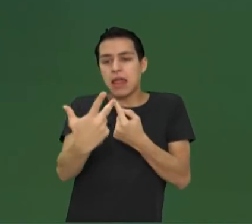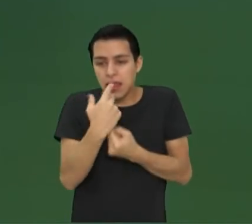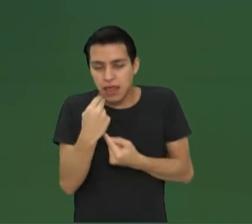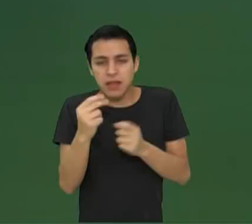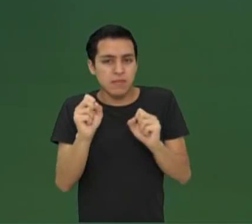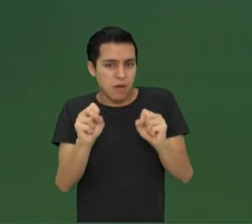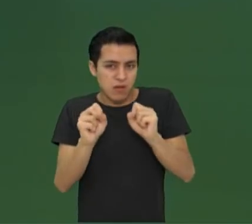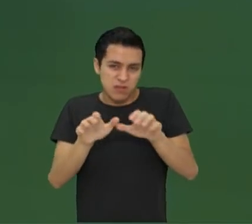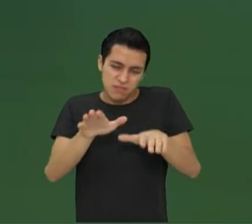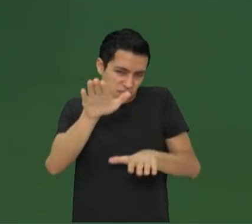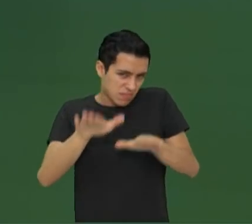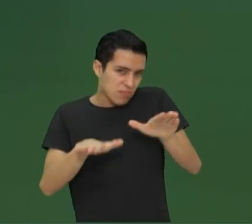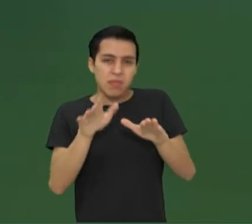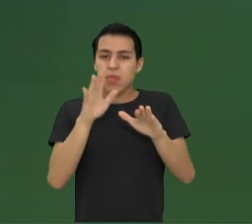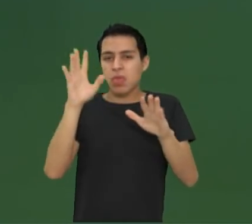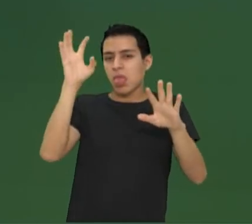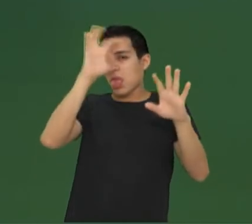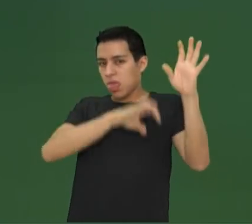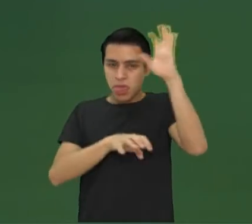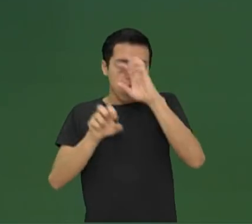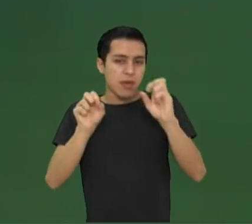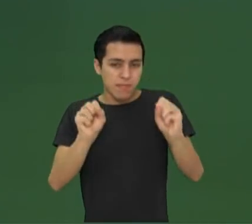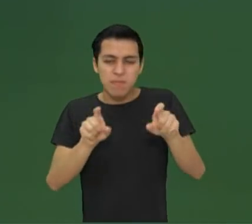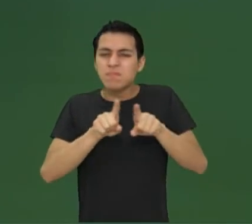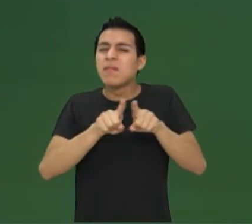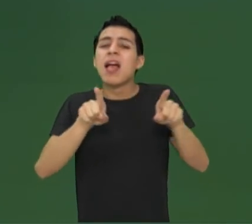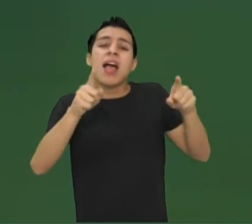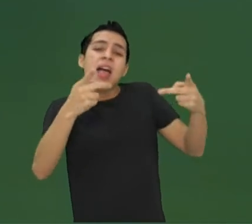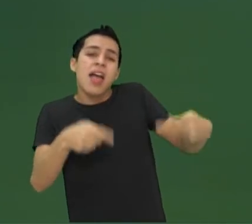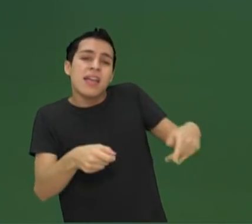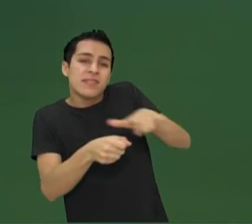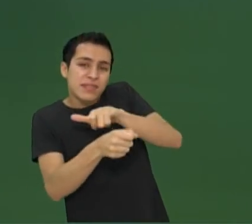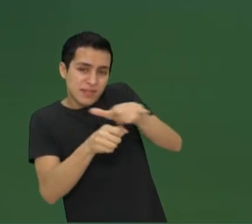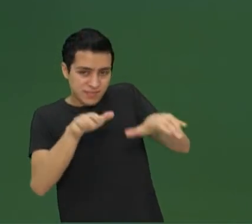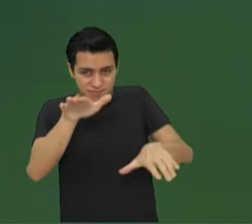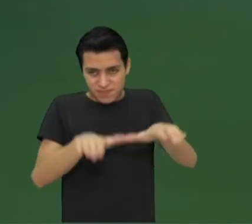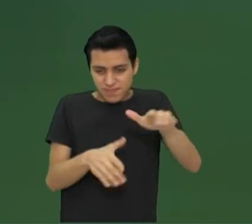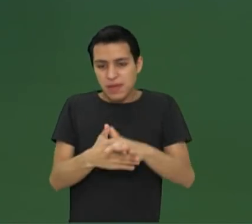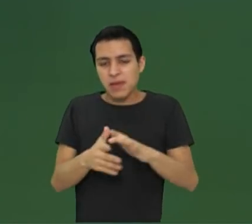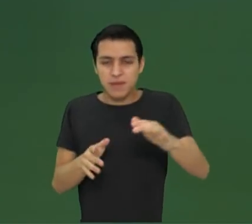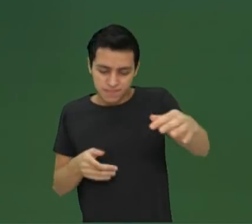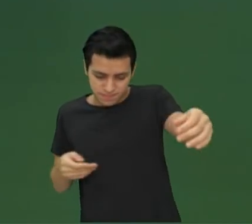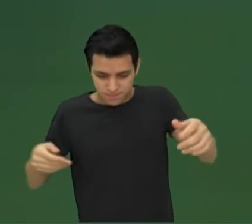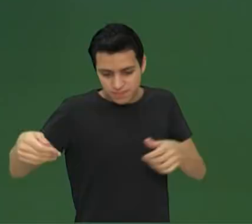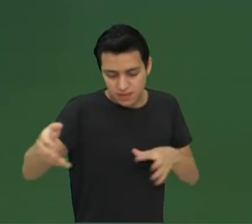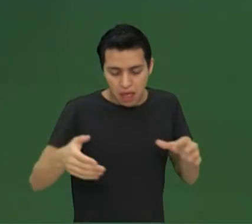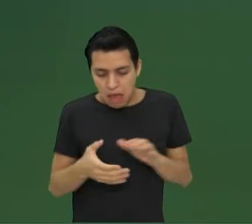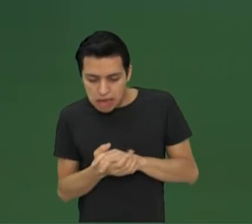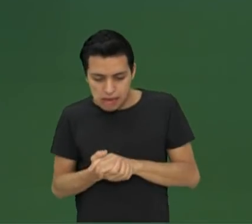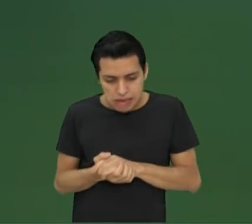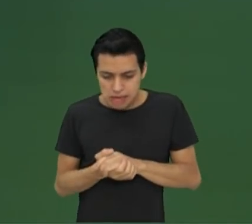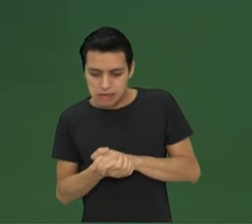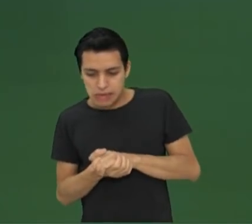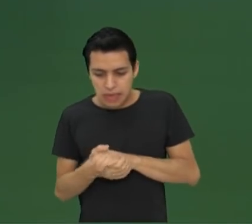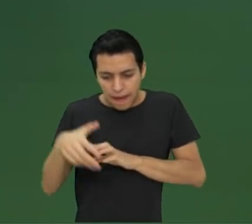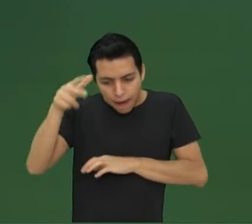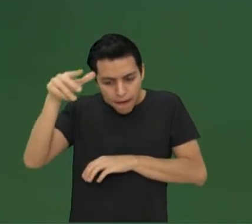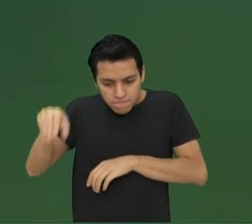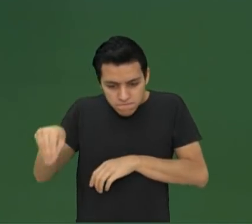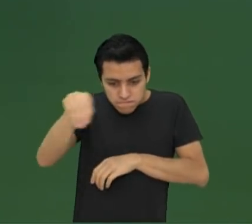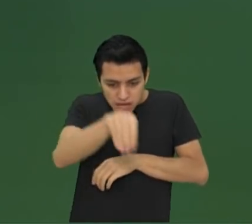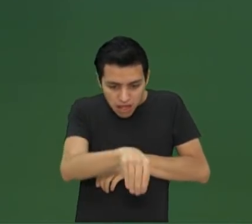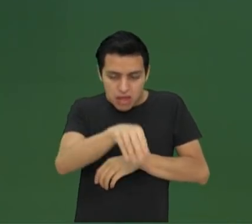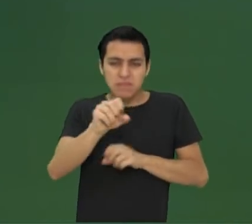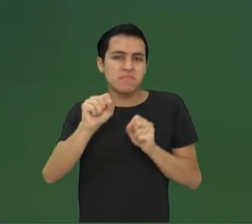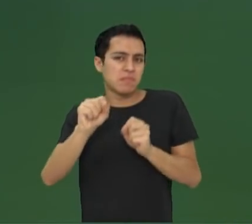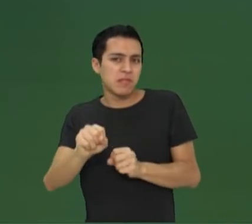Então essa é uma segunda opção, colocar uma peça na frente do rei. Aqui está o cavalo, mas poderia ser um bispo, poderia